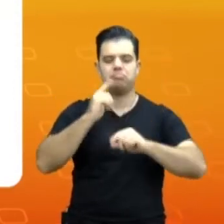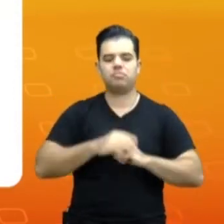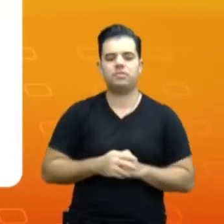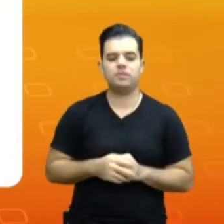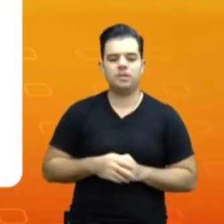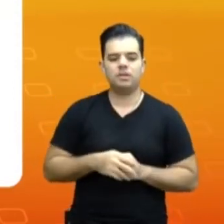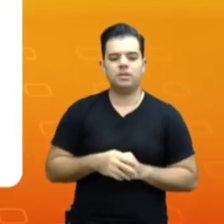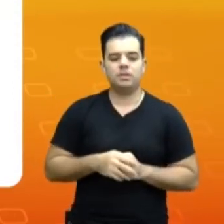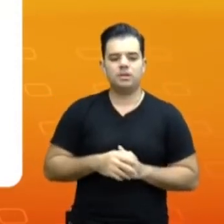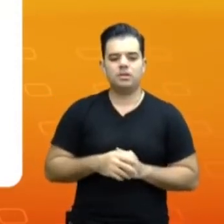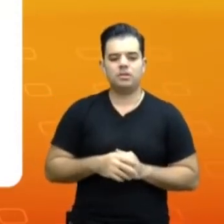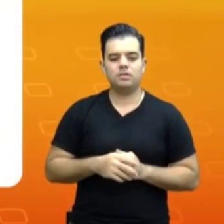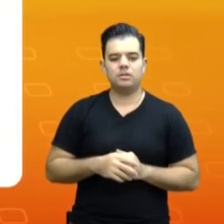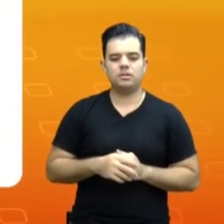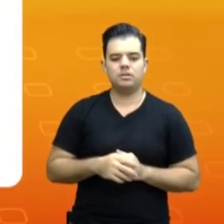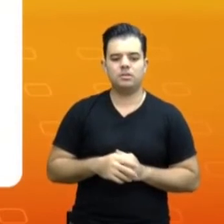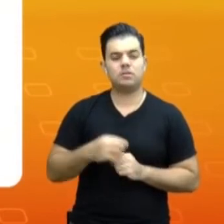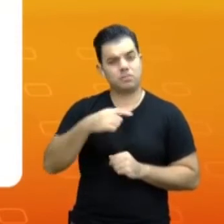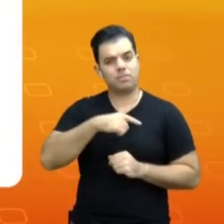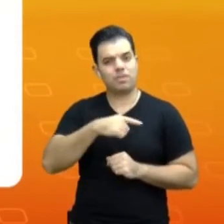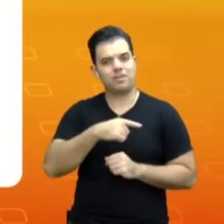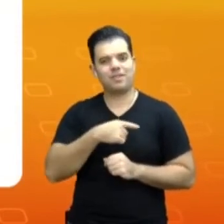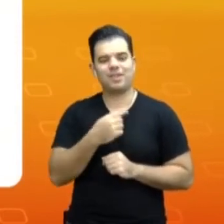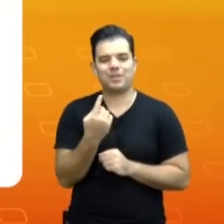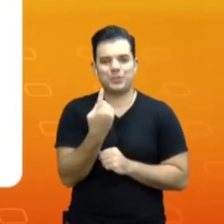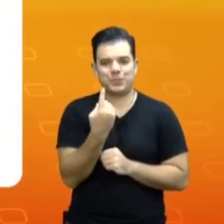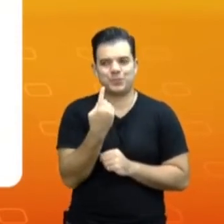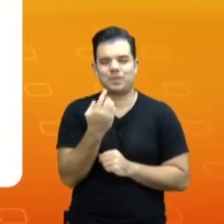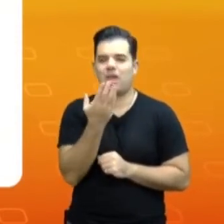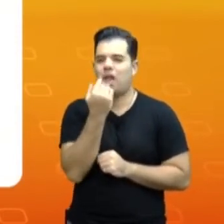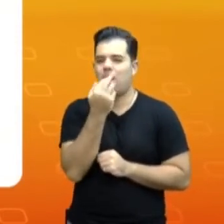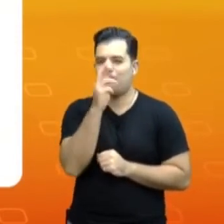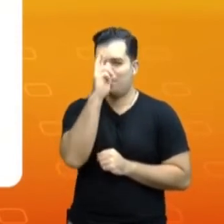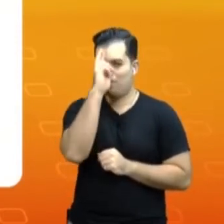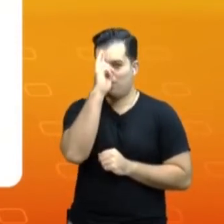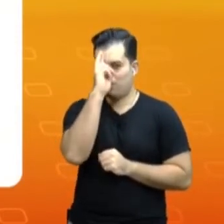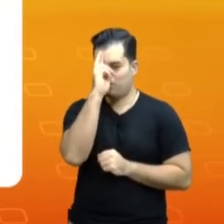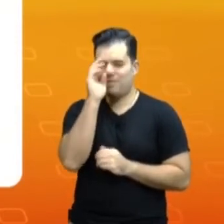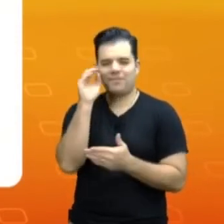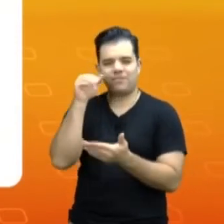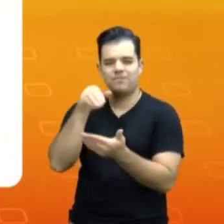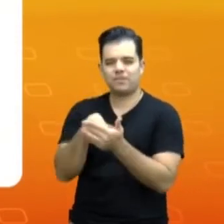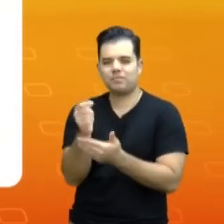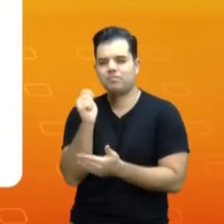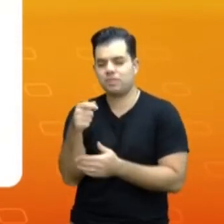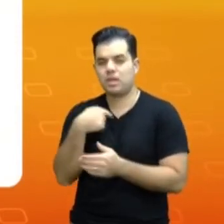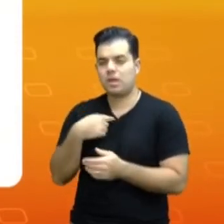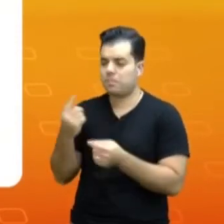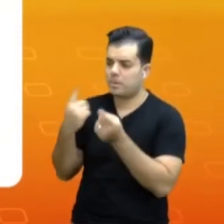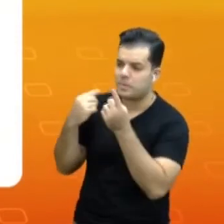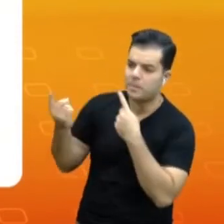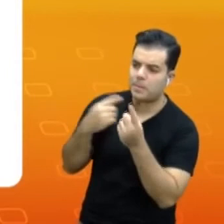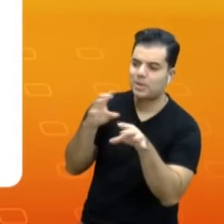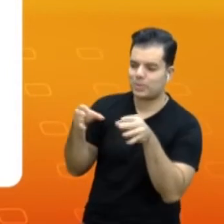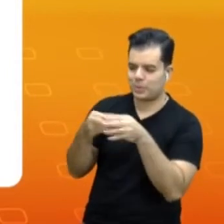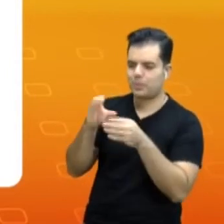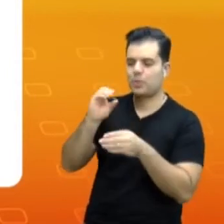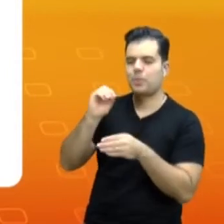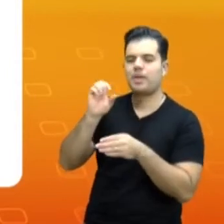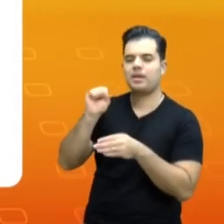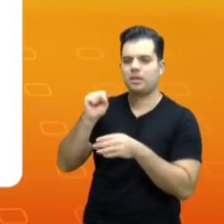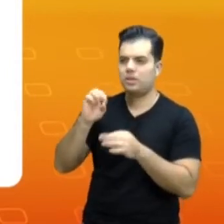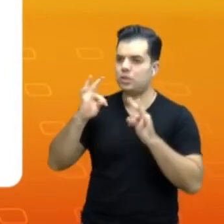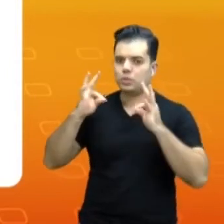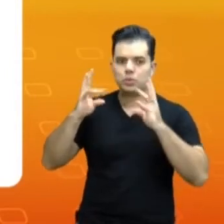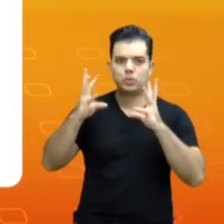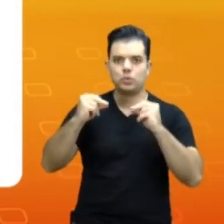Eu tive um almoço logo no final... Estava falando com o pessoal da OBS e, de maneira geral, a